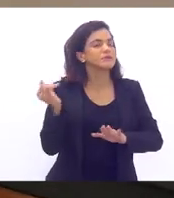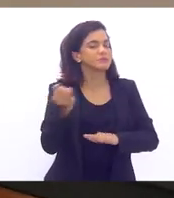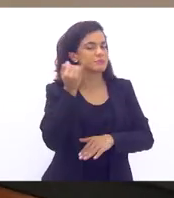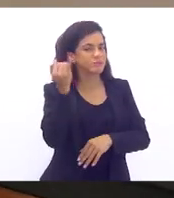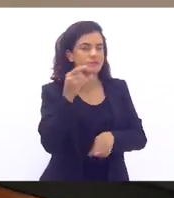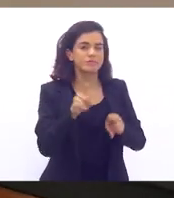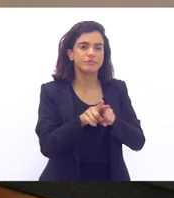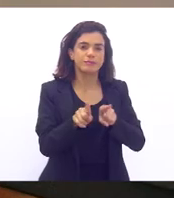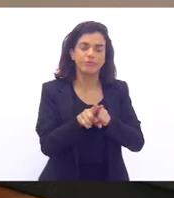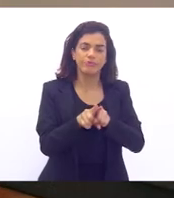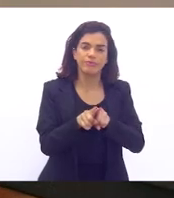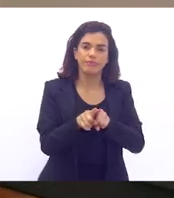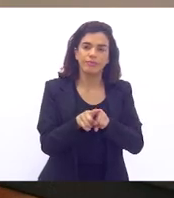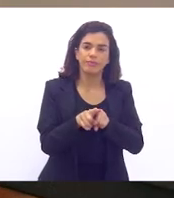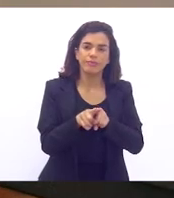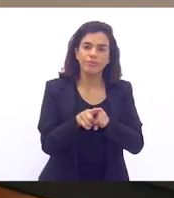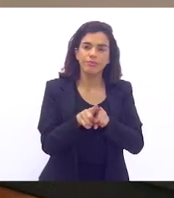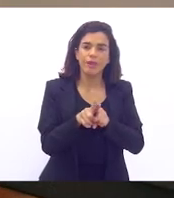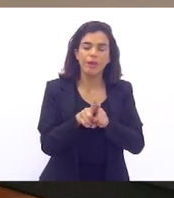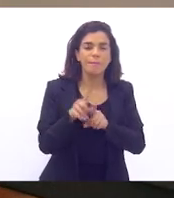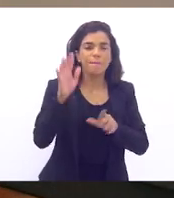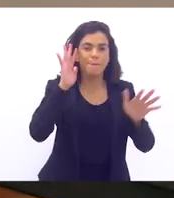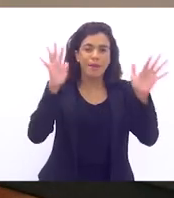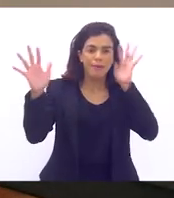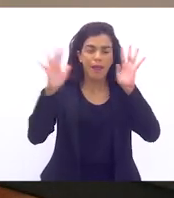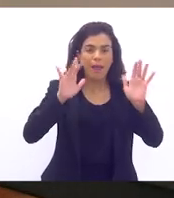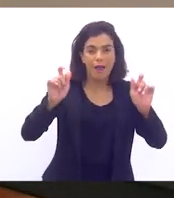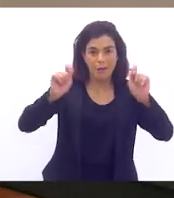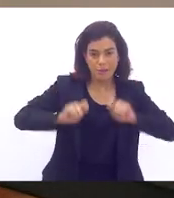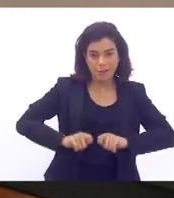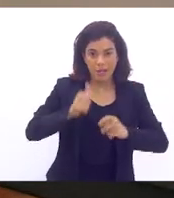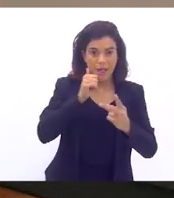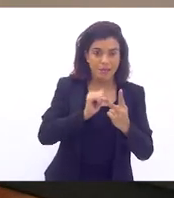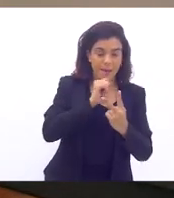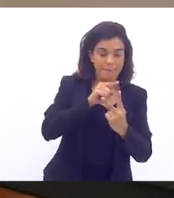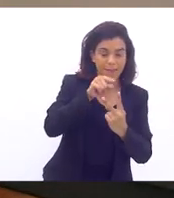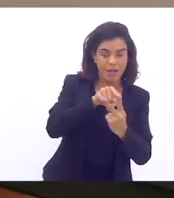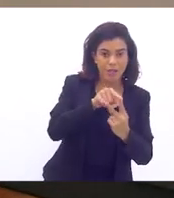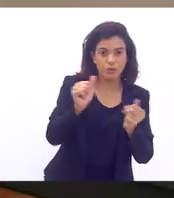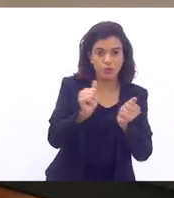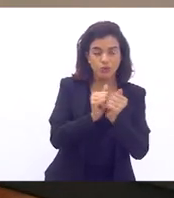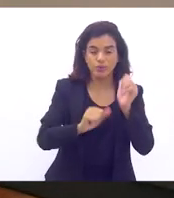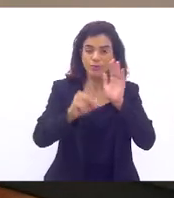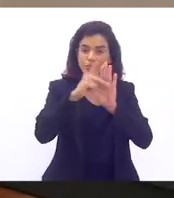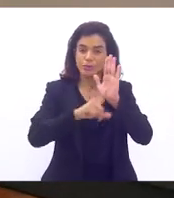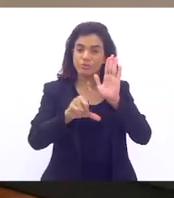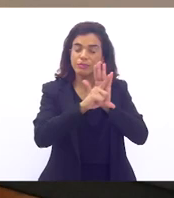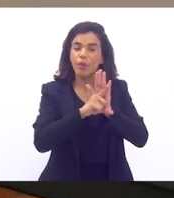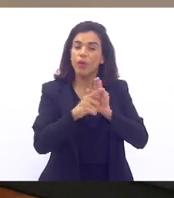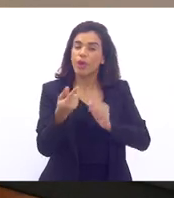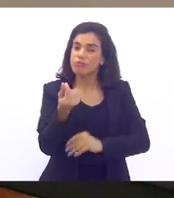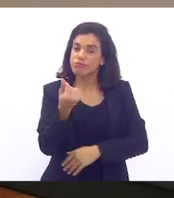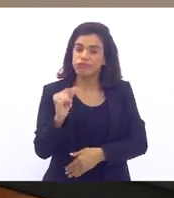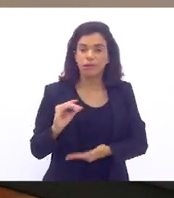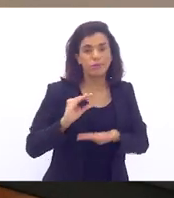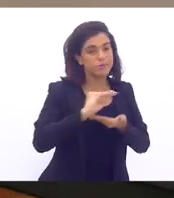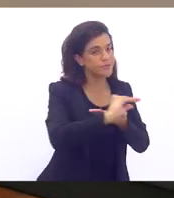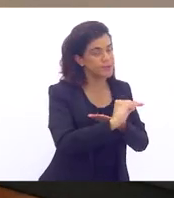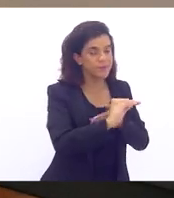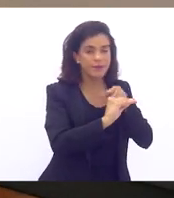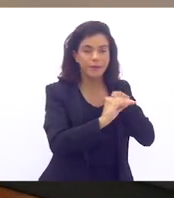importante ter a possibilidade da sua mãe junto com o projeto de lei em ter condições financeiras principalmente